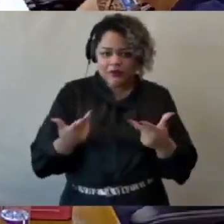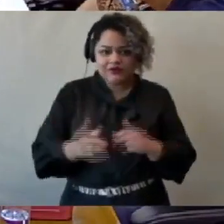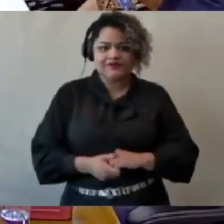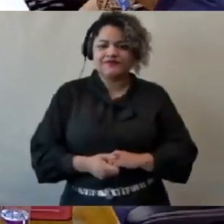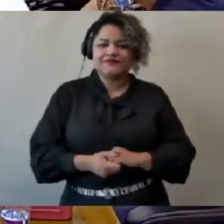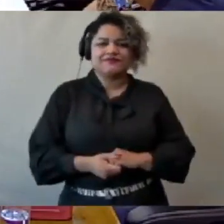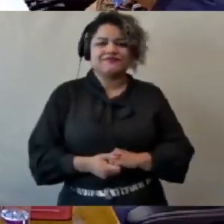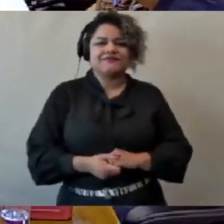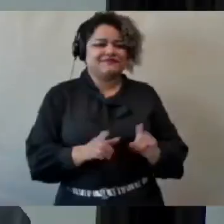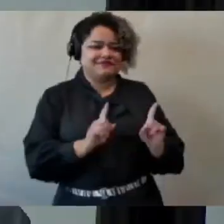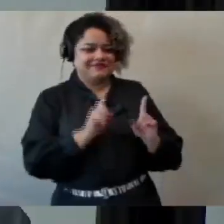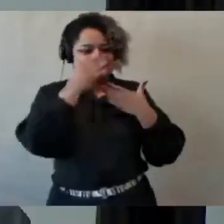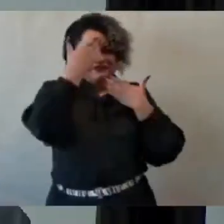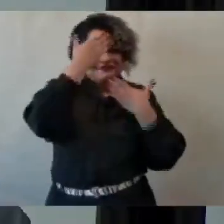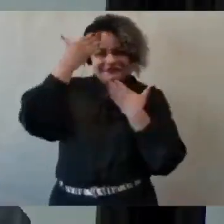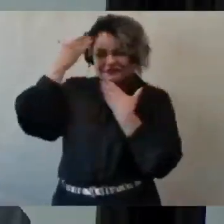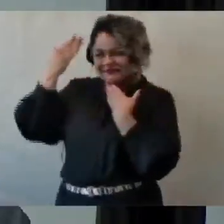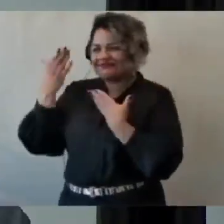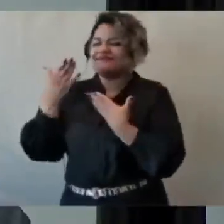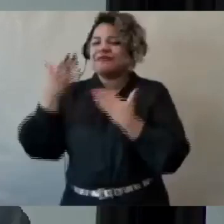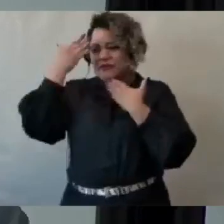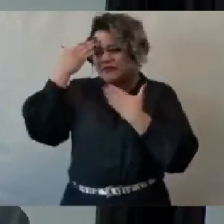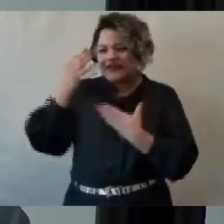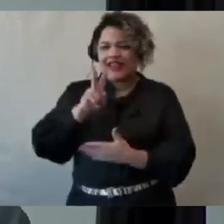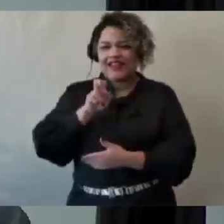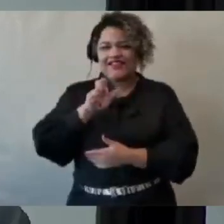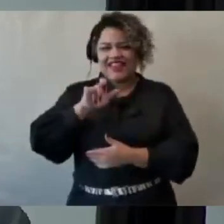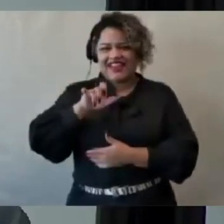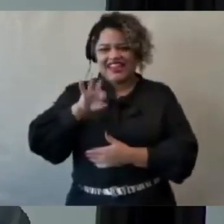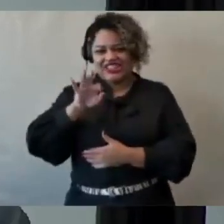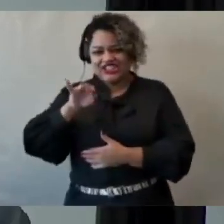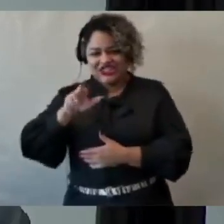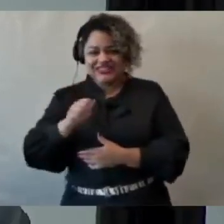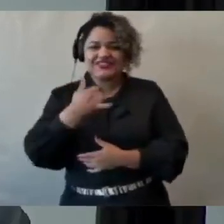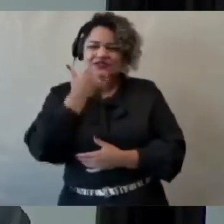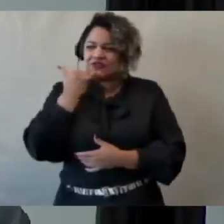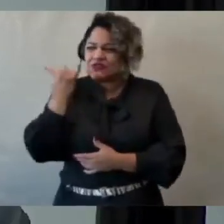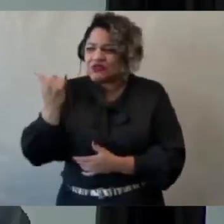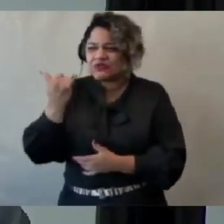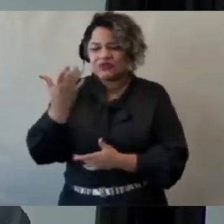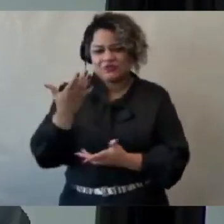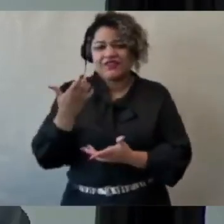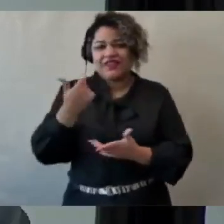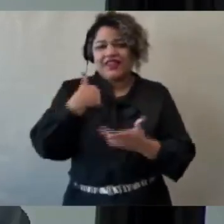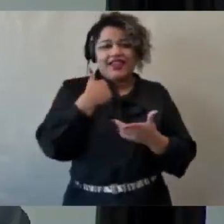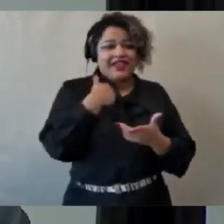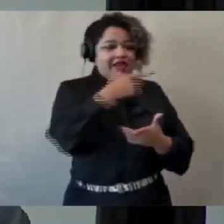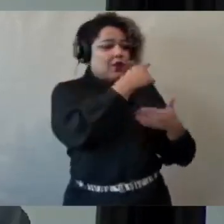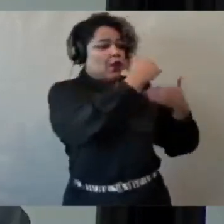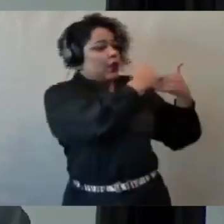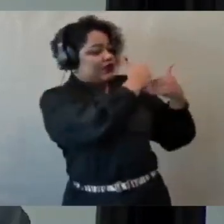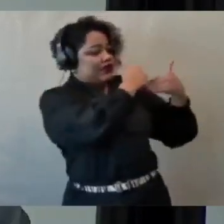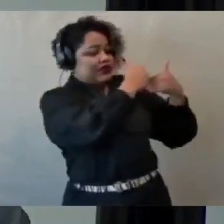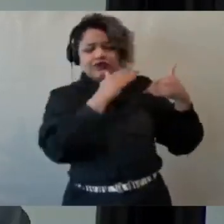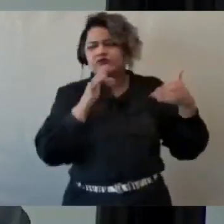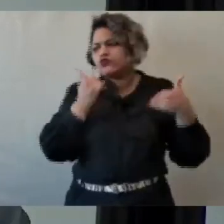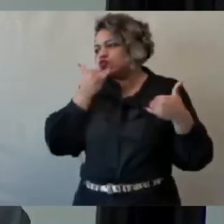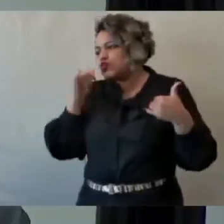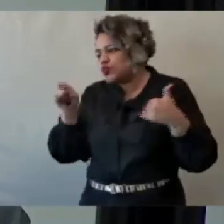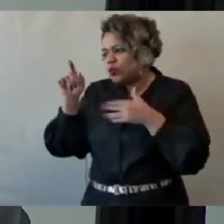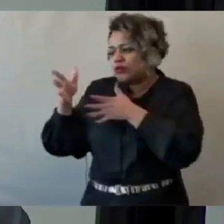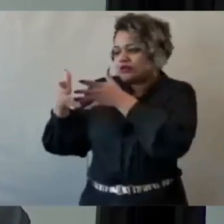representada. Obrigada, gente. Obrigada, Valentina. Desculpa, eu estava aqui recebendo uma orientação no final da sua fala.